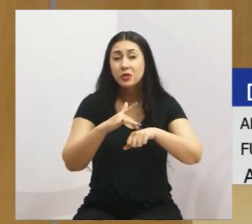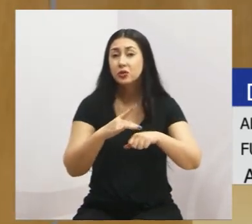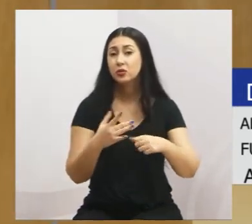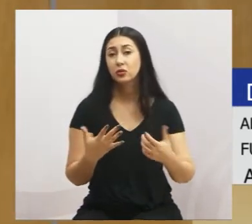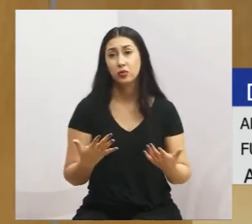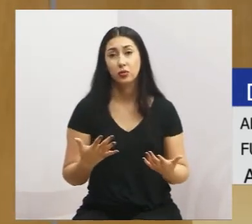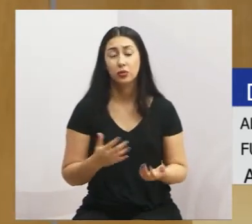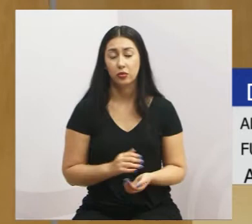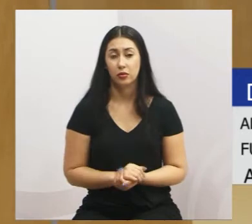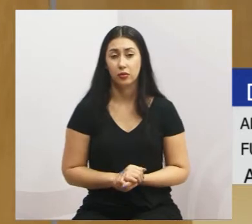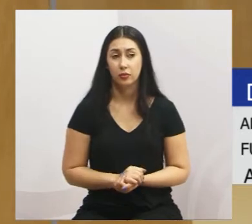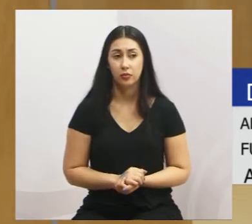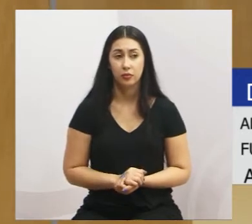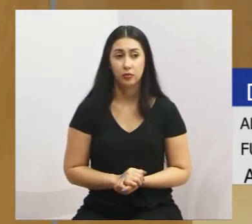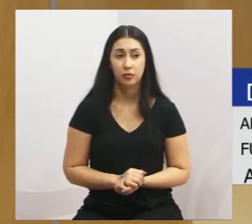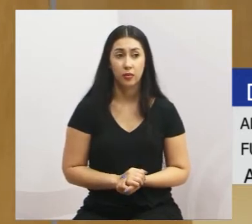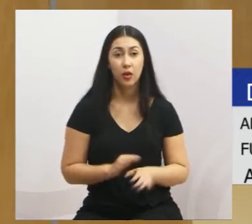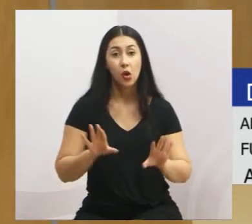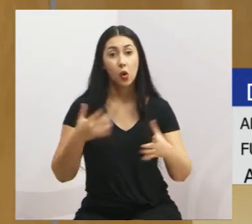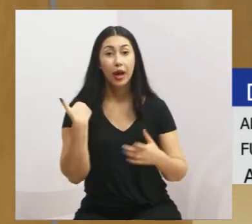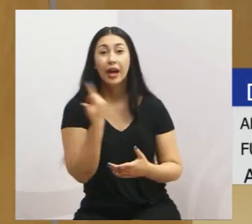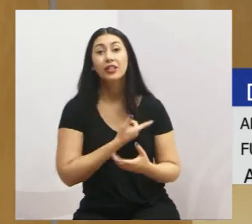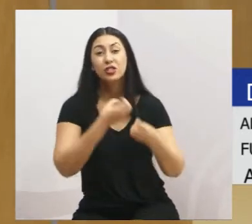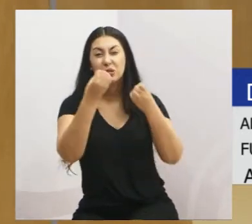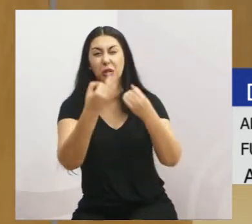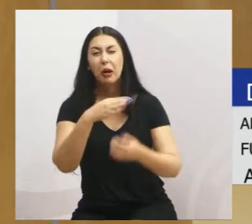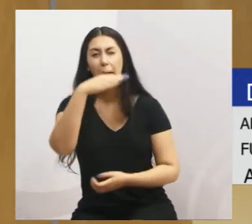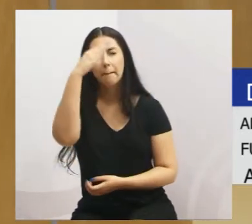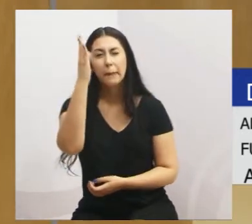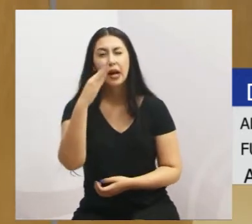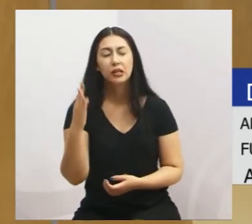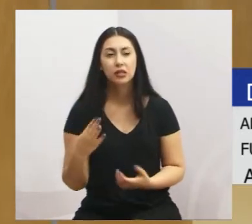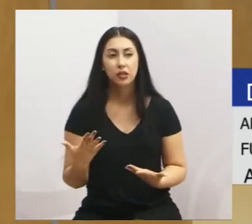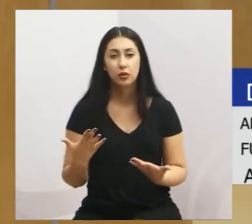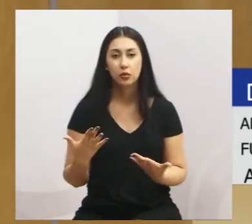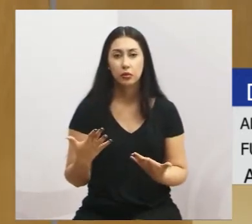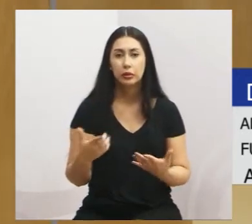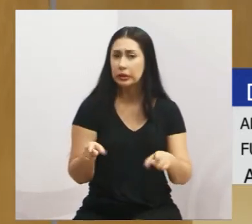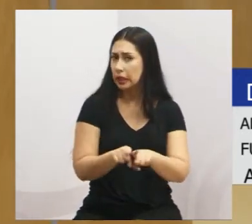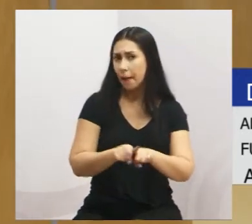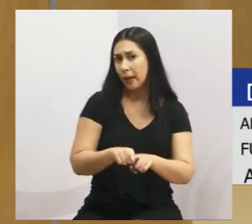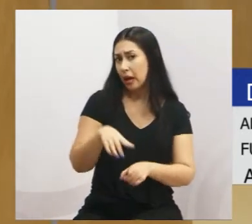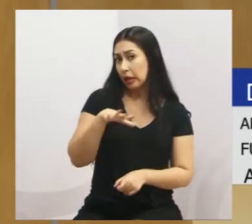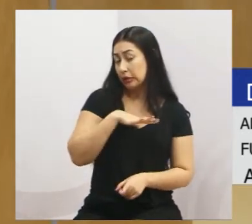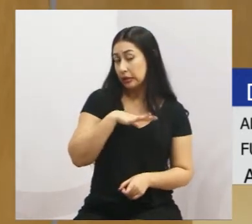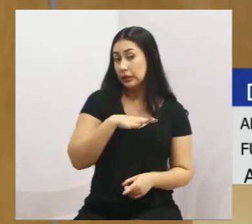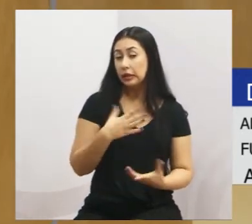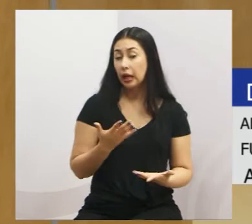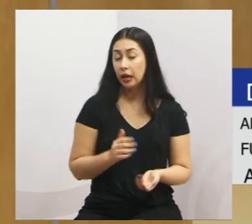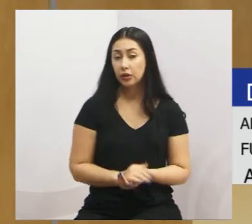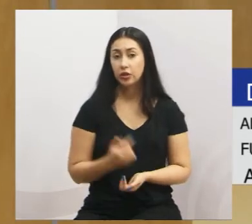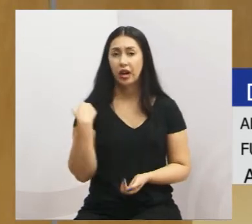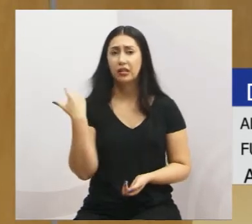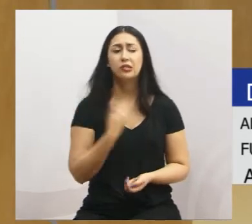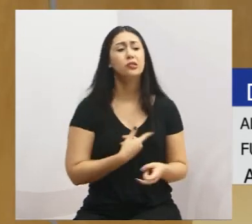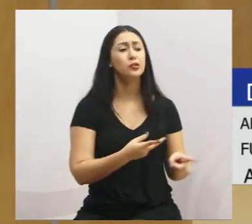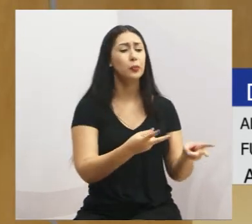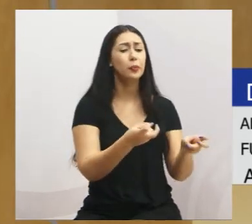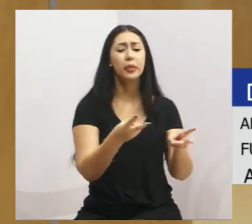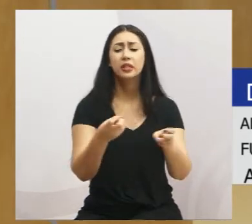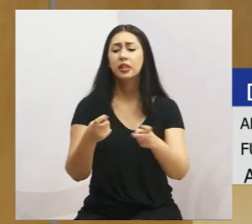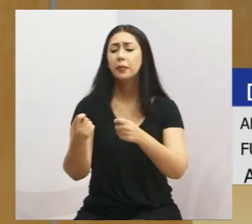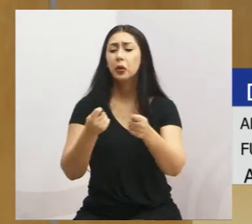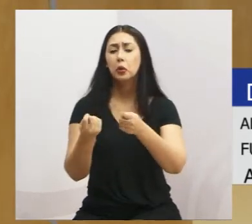nos cantos dessa cidade. Quando a gente fala do país, o país é a cidade, né? Os reflexos econômicos que tem no